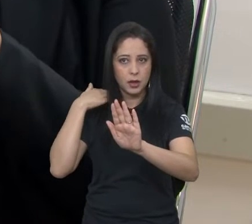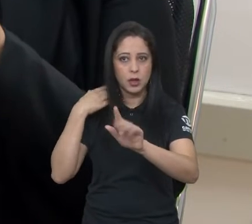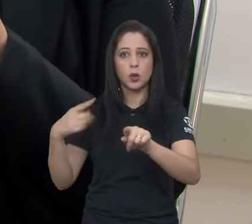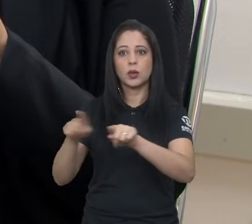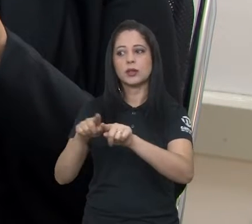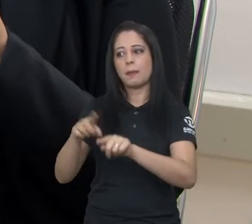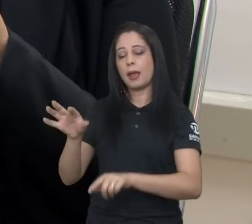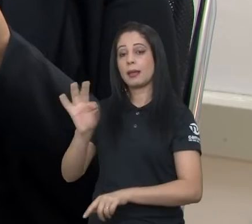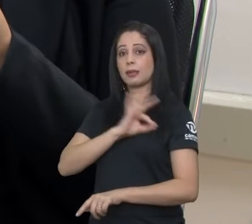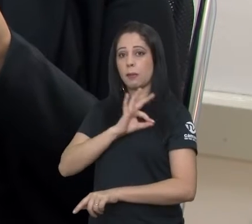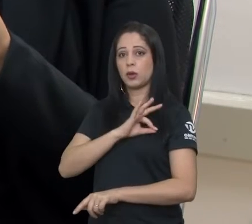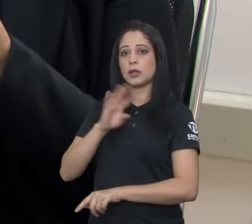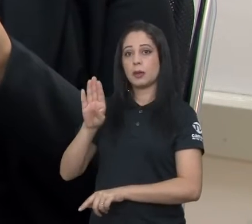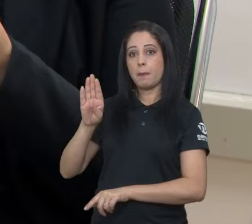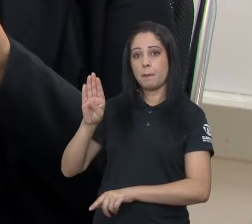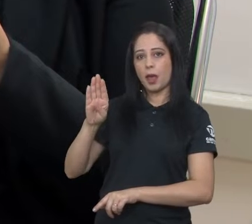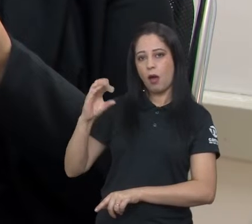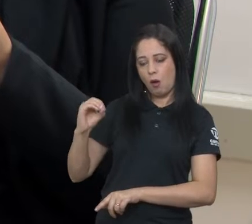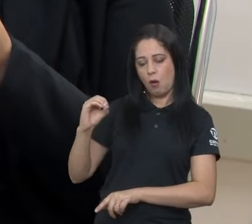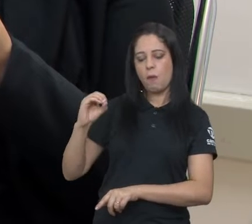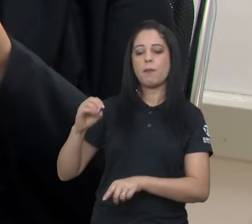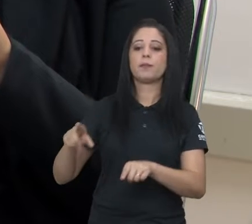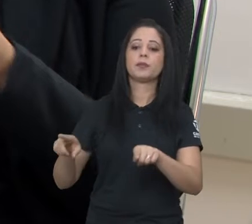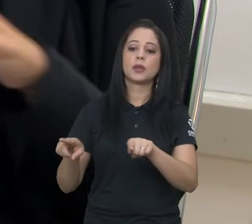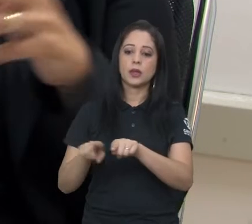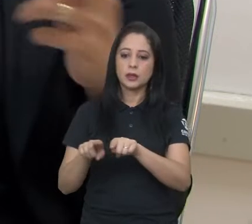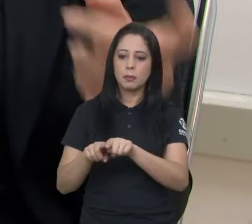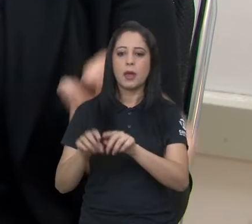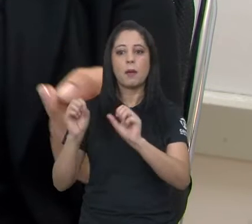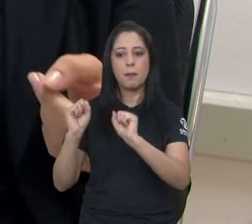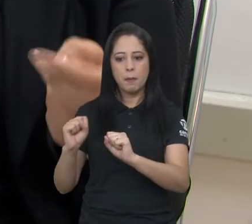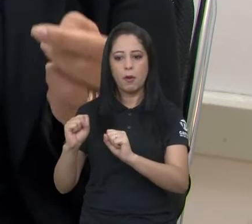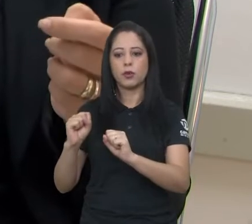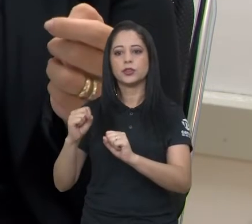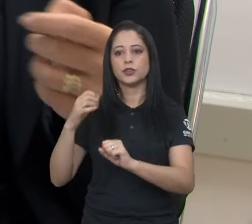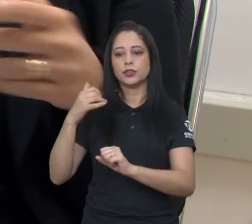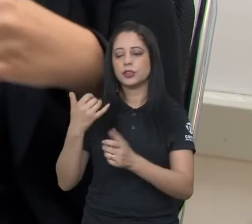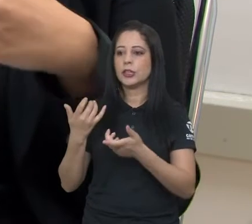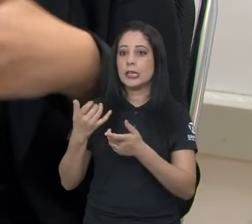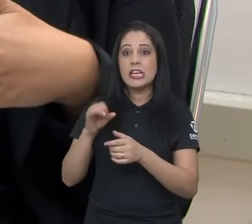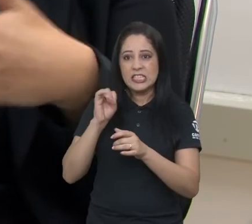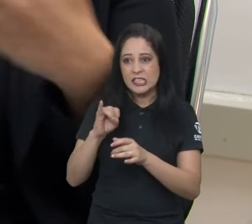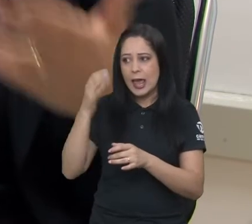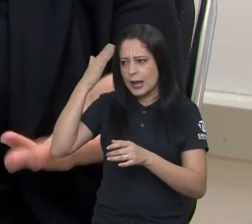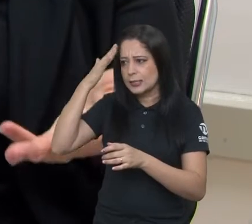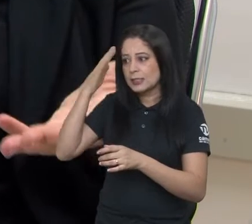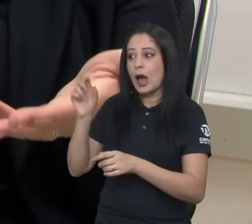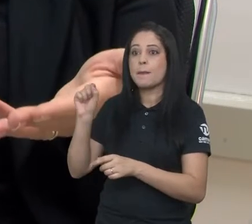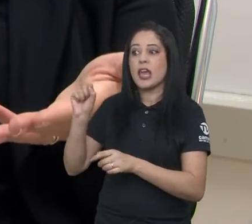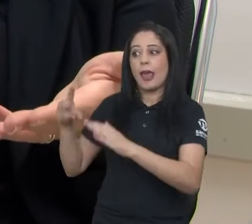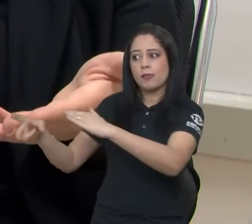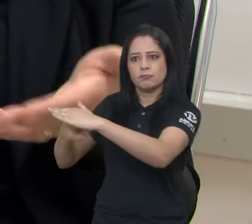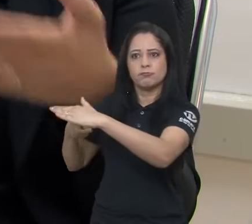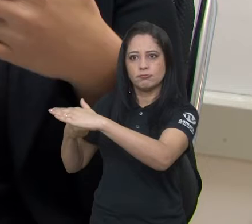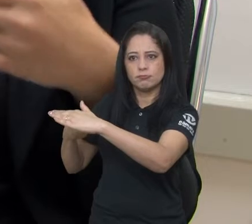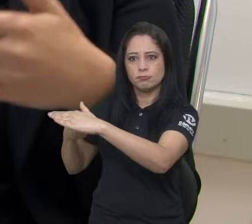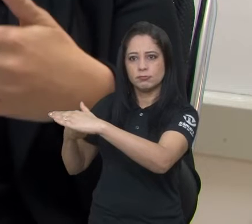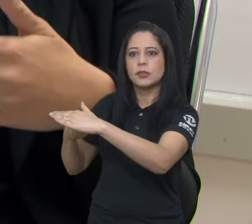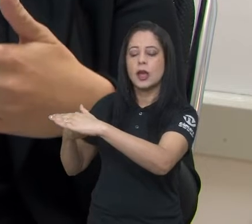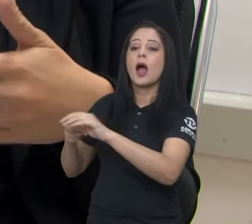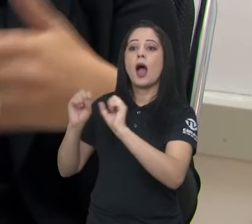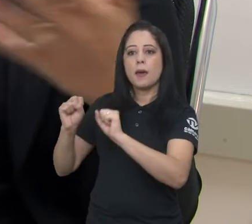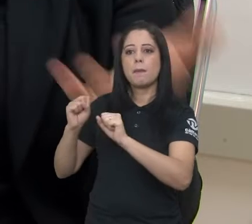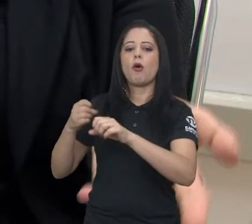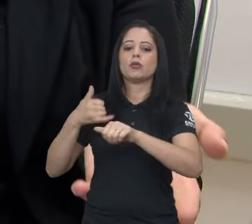e aí ela tem que fazer um boletim de ocorrência na Polícia Civil. Também ela pode fazer o contato, se ela souber a fonte desse vazamento, ela pode